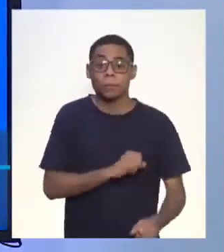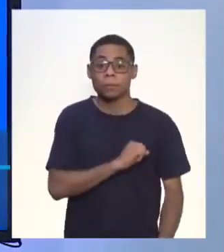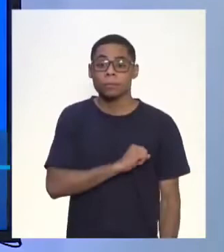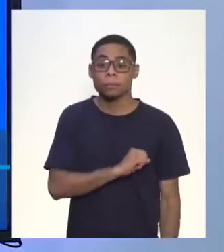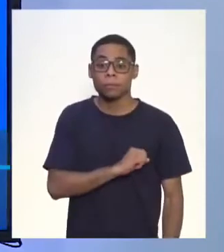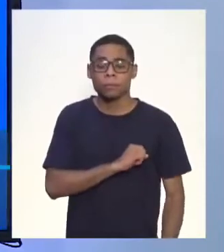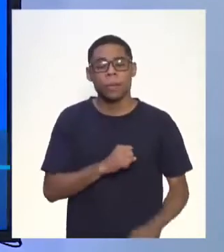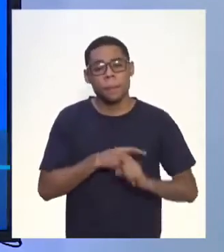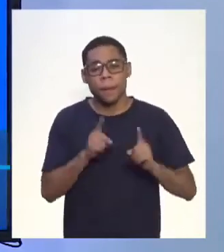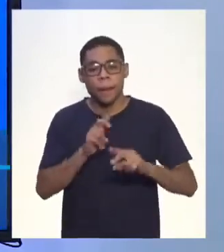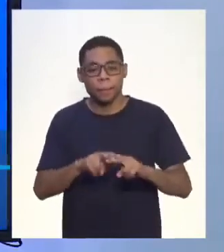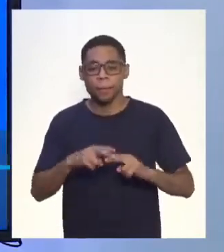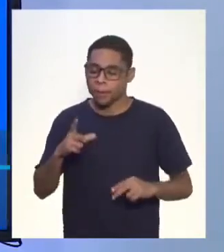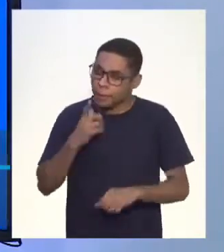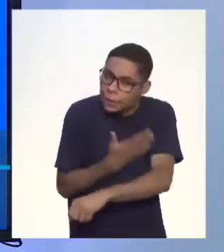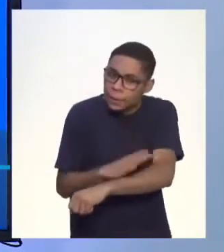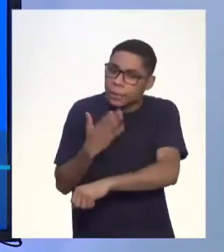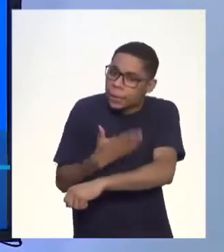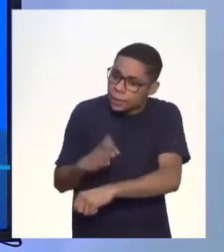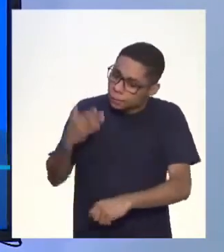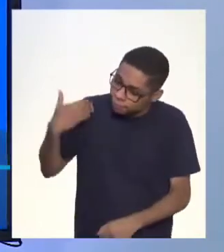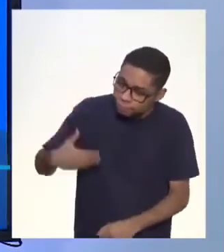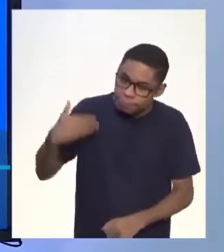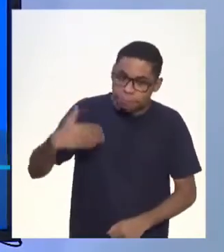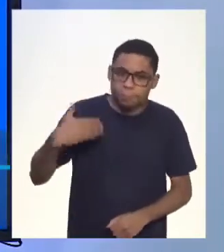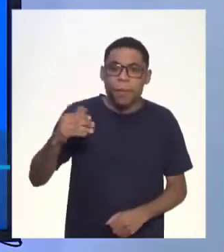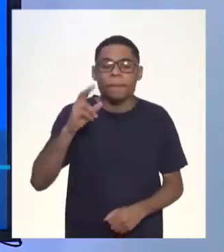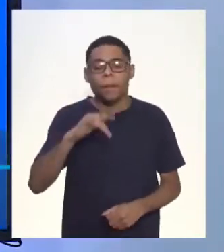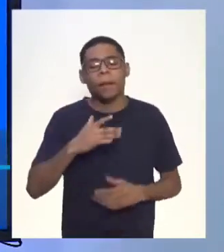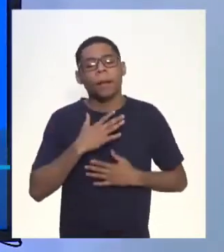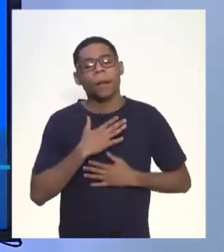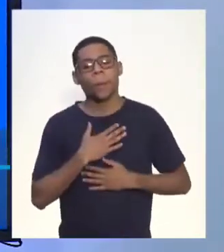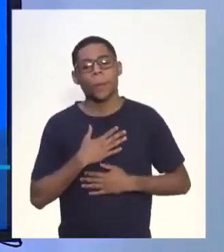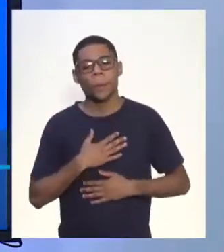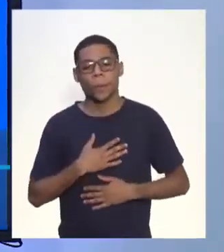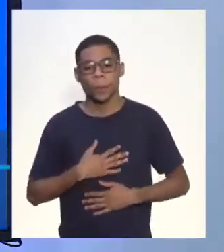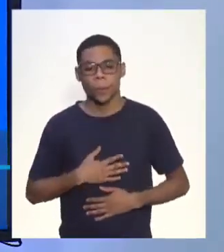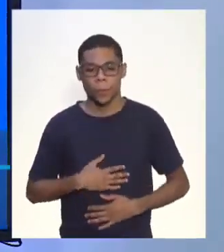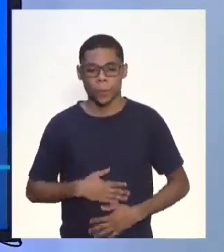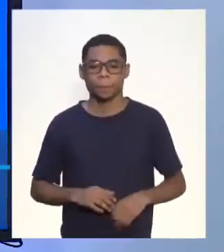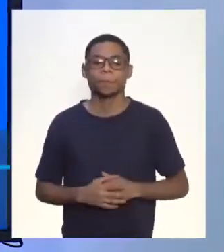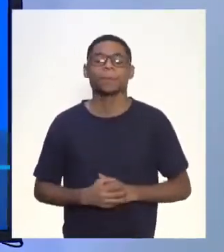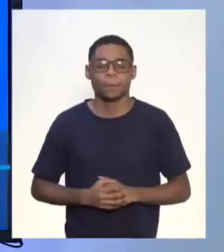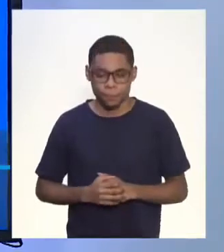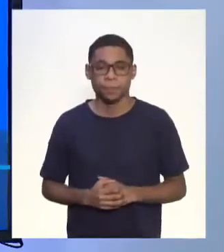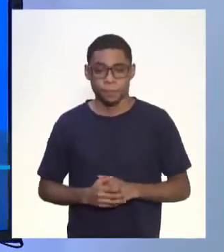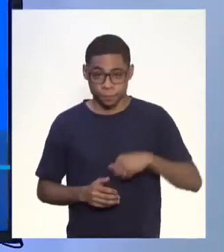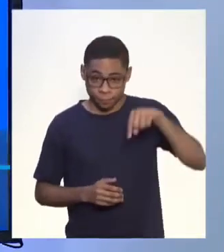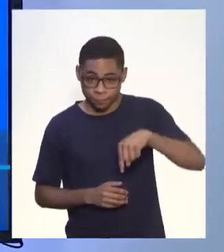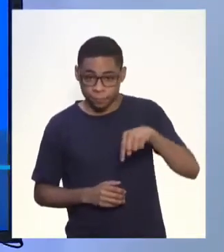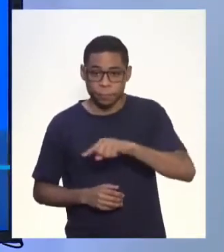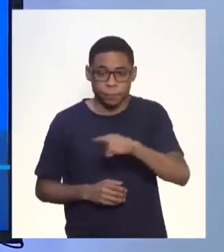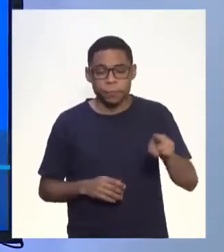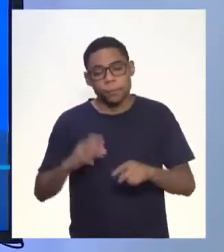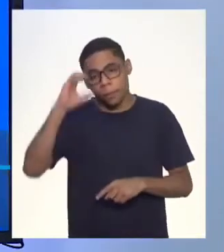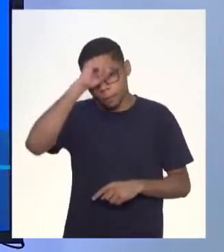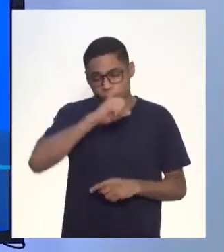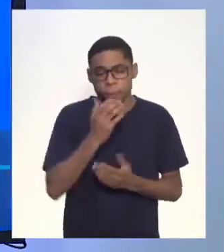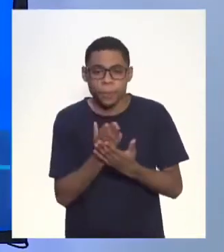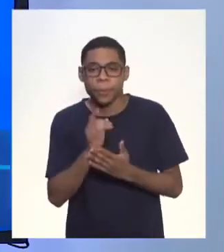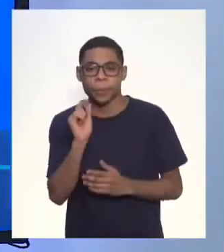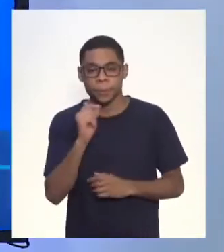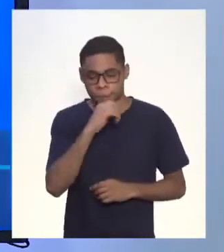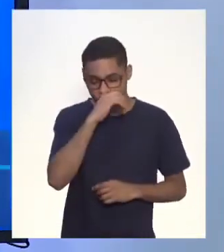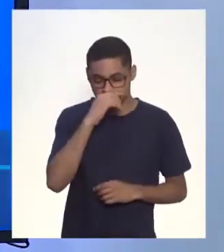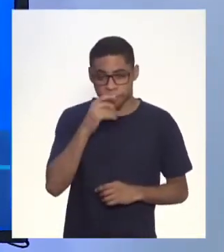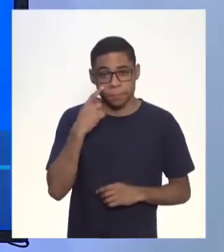do hábito. Conforme vai treinando, você vai, né, melhorando essa questão. Sim. Então, assim, hoje o que nós vimos na aula? Hoje nós